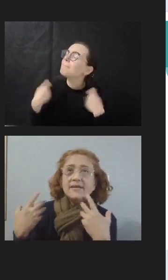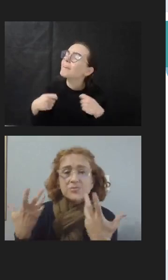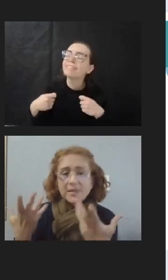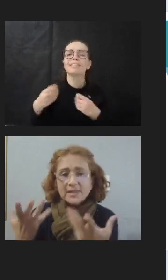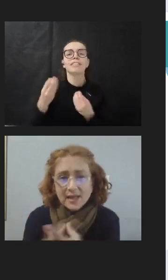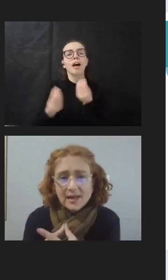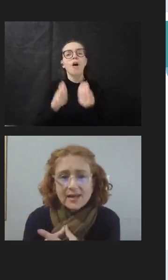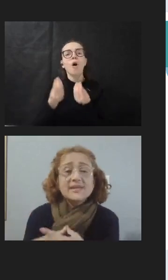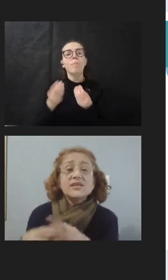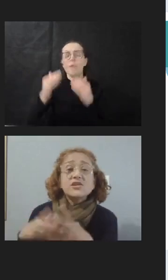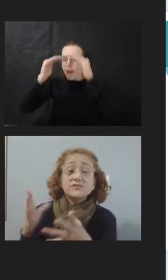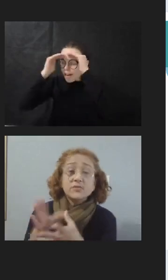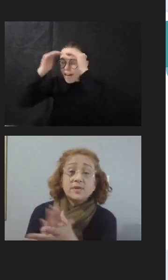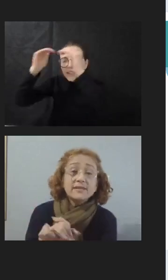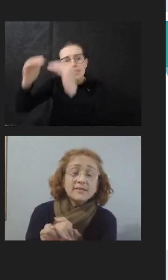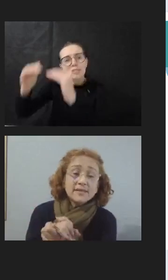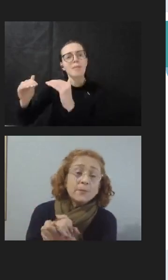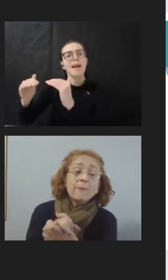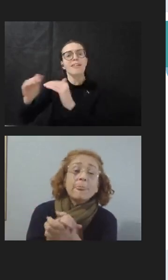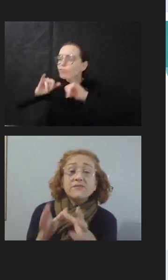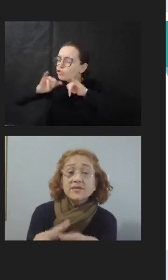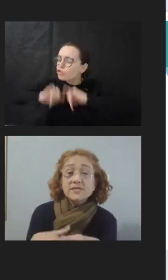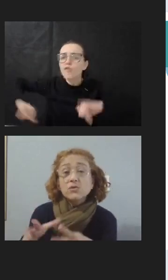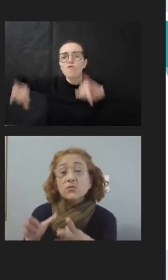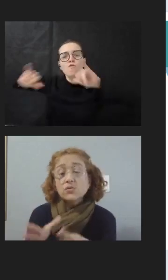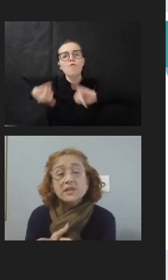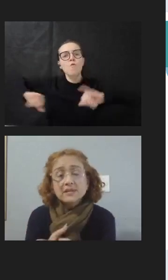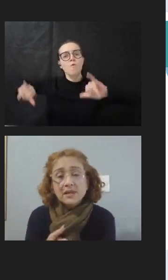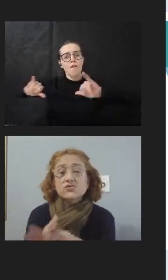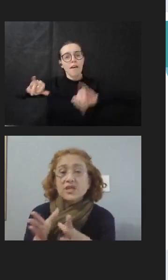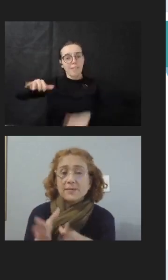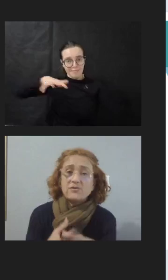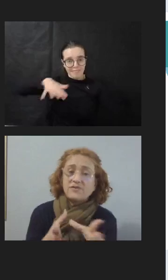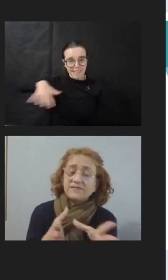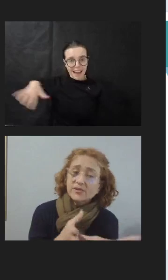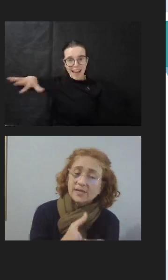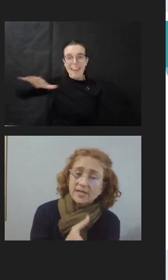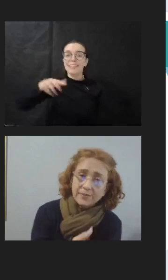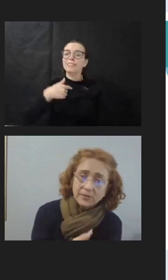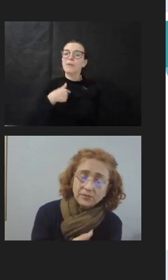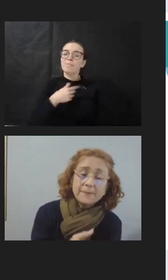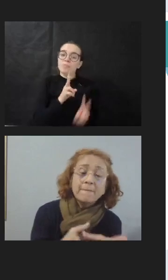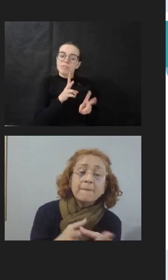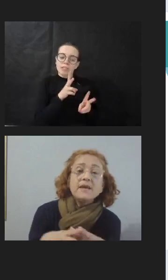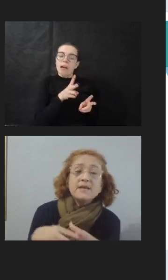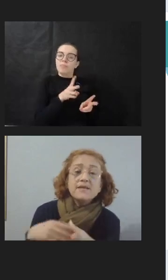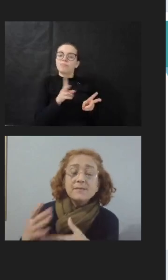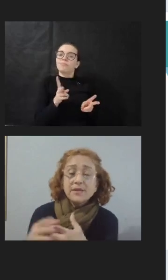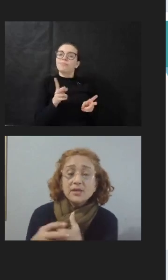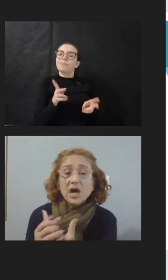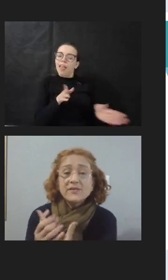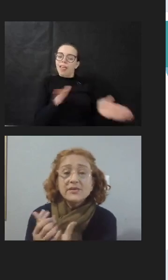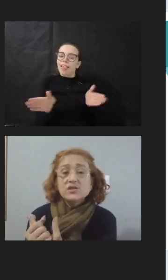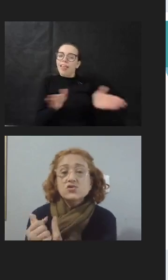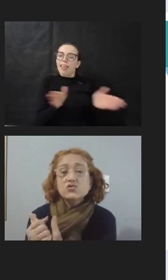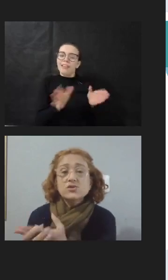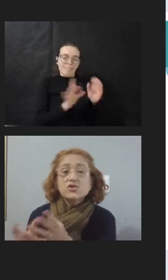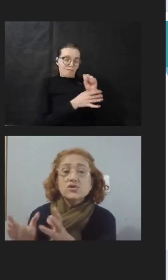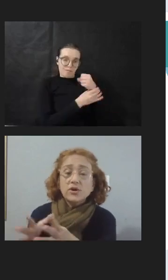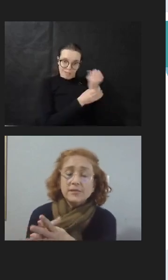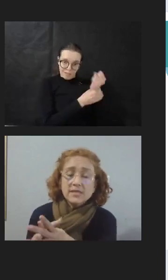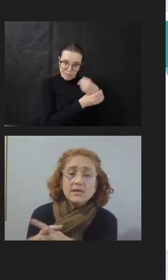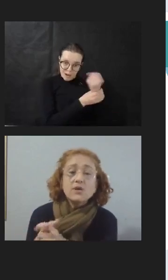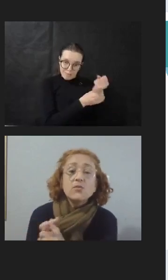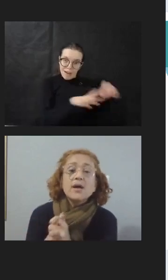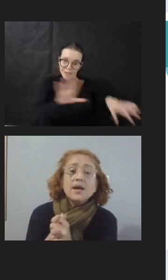que respeitar, tem que divulgar. Então, eu fazia concomitante o trabalho de fisioterapeuta e sempre atuava nesses cursos